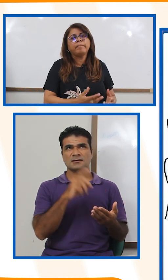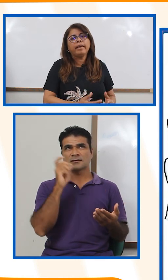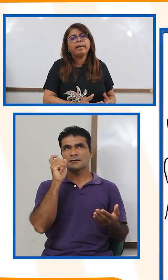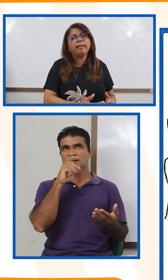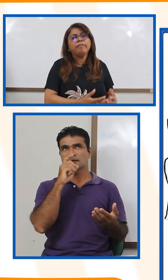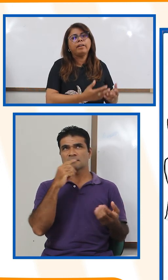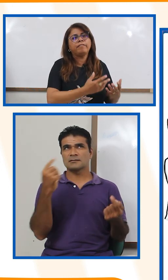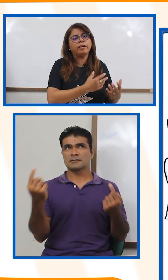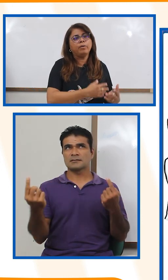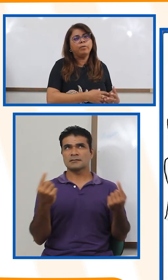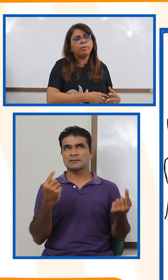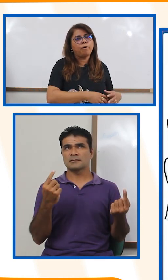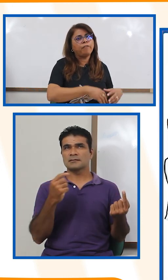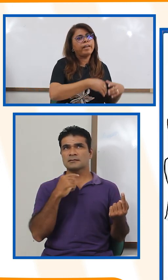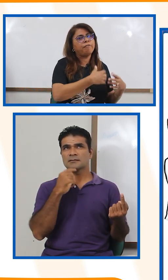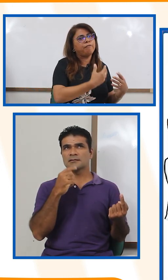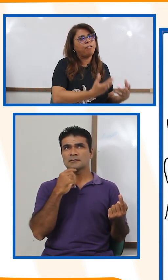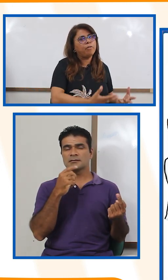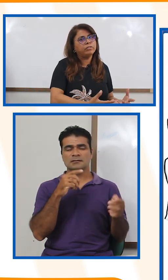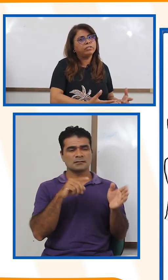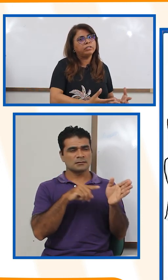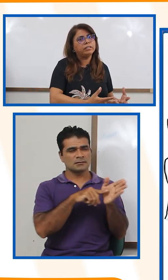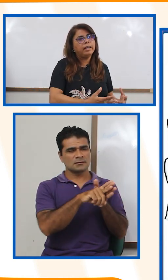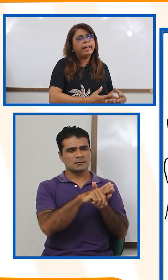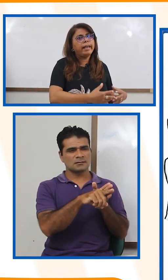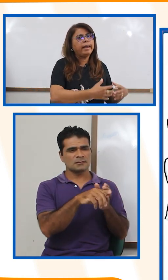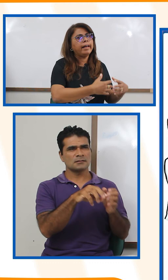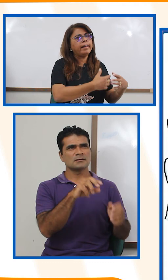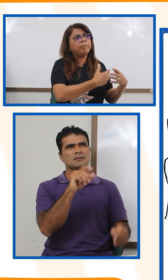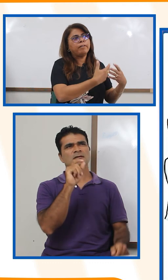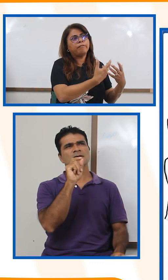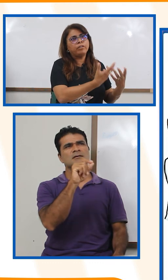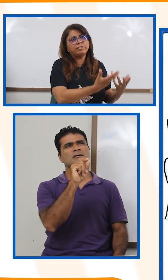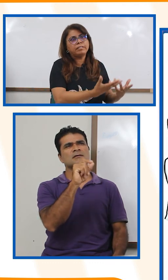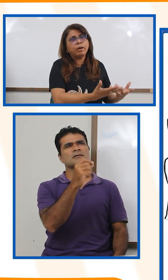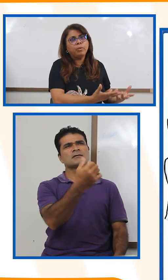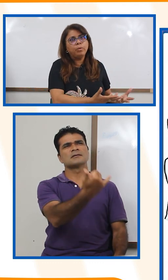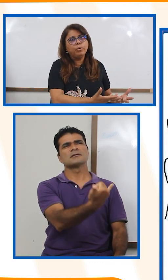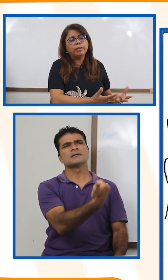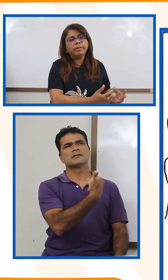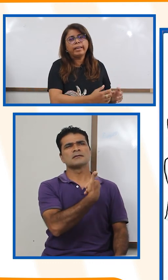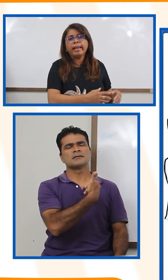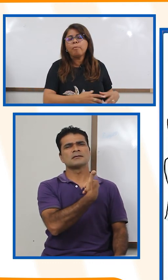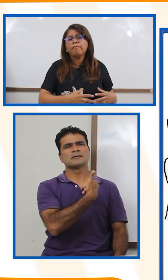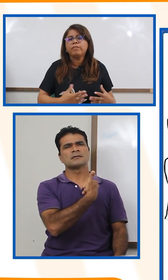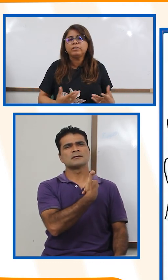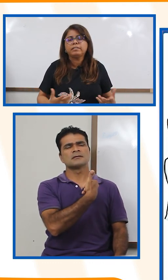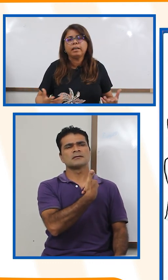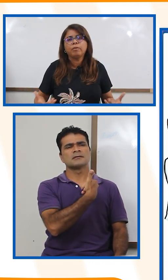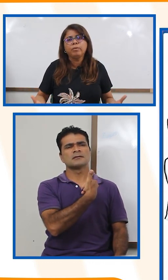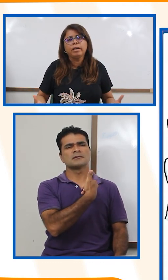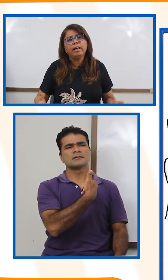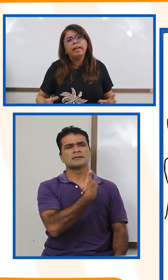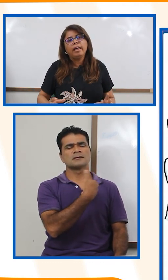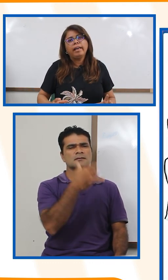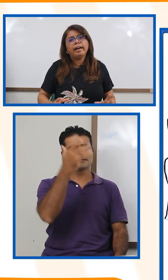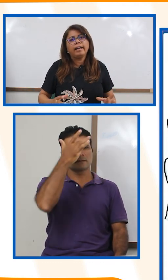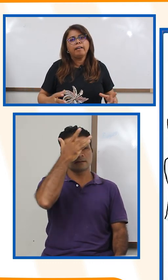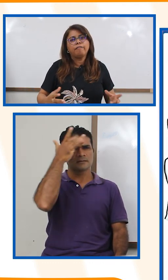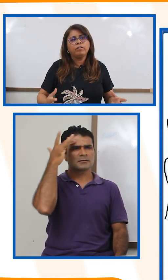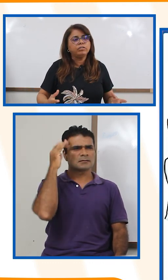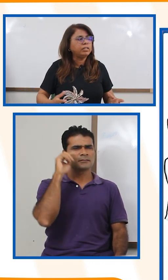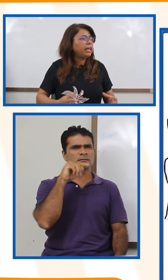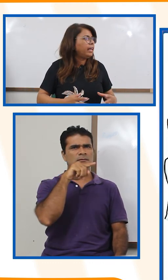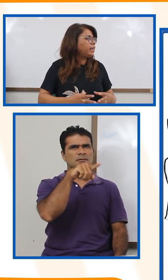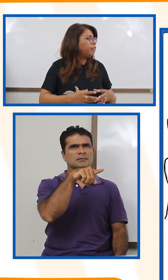que saber quem foi que falou, qual foi a fonte. Ela é uma fonte segura? O que é uma fonte segura? É